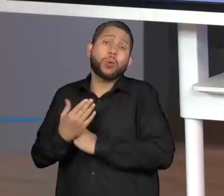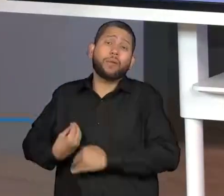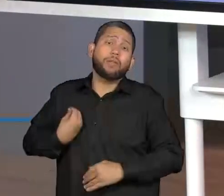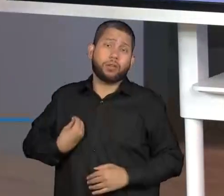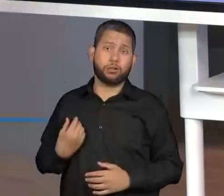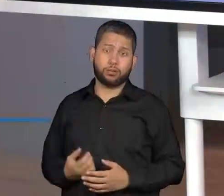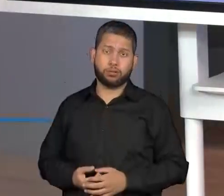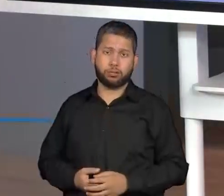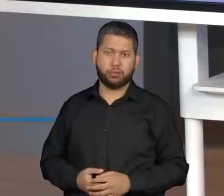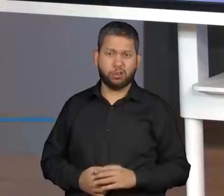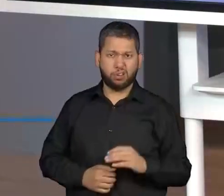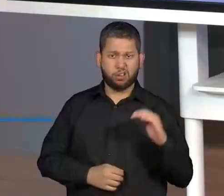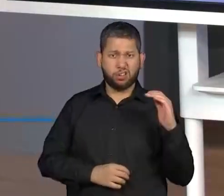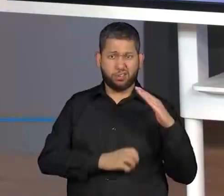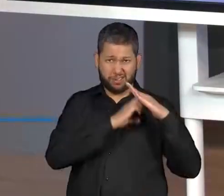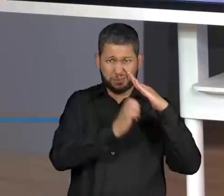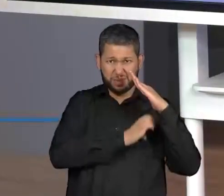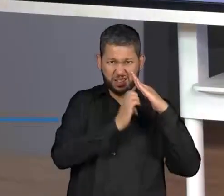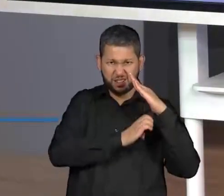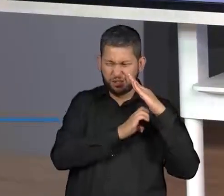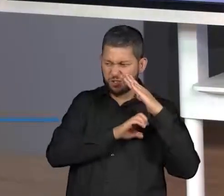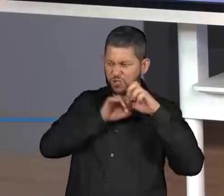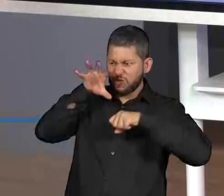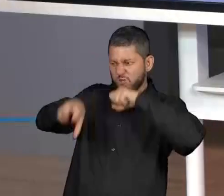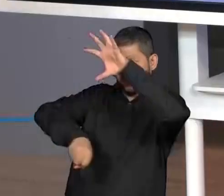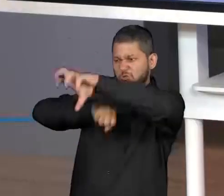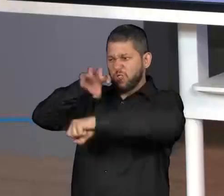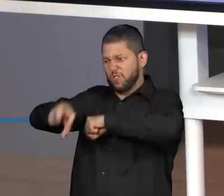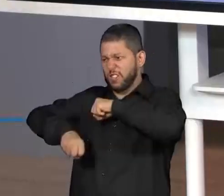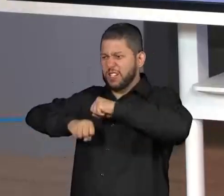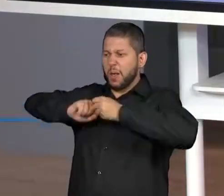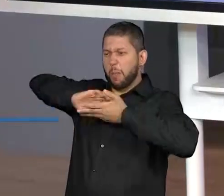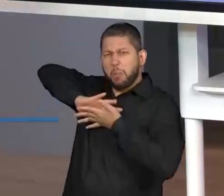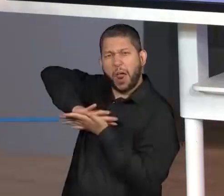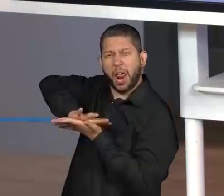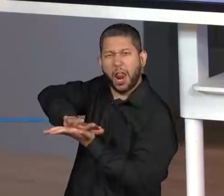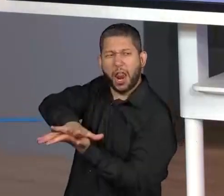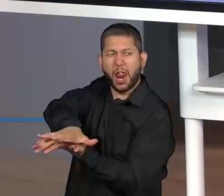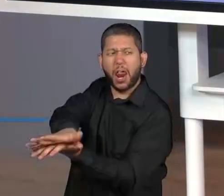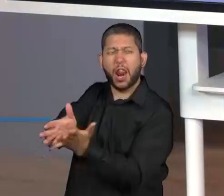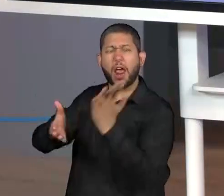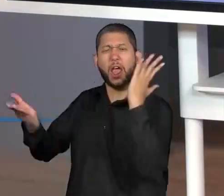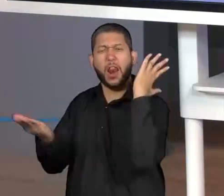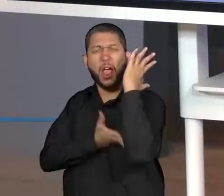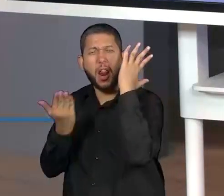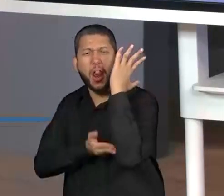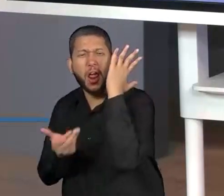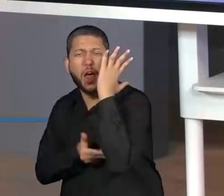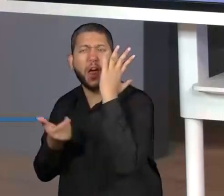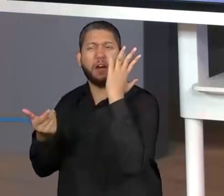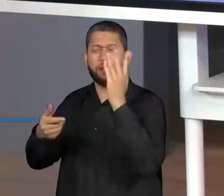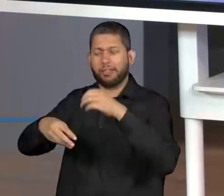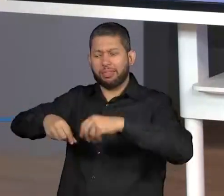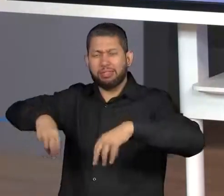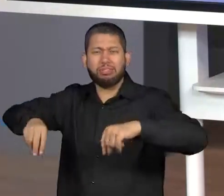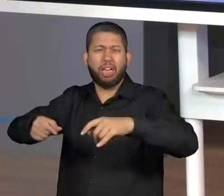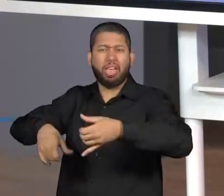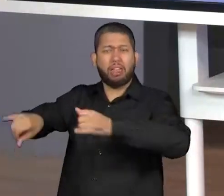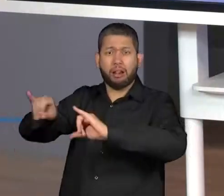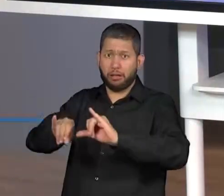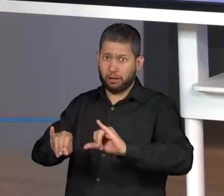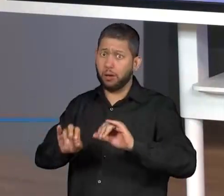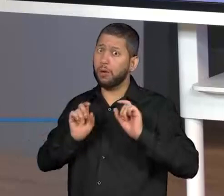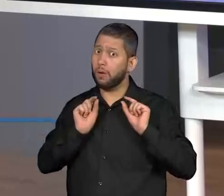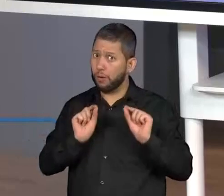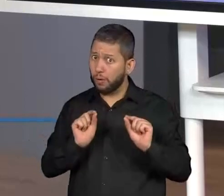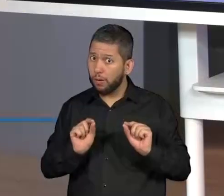ir lá e acabar com aquela região, com aquele solo, solo. Então, acho que deu para entender essa conversa inicial